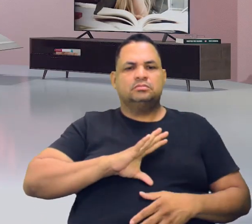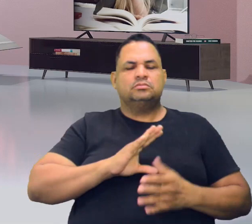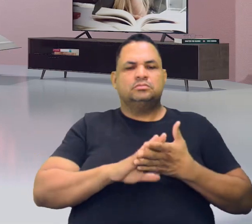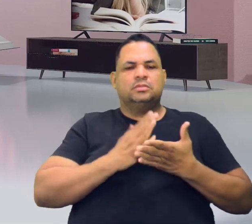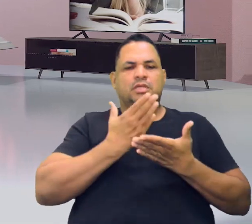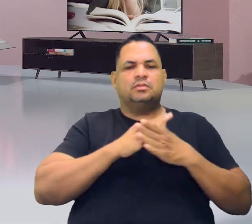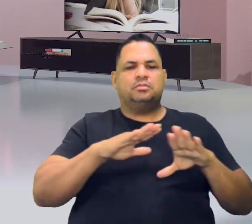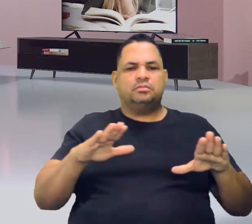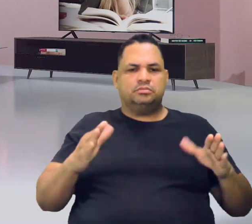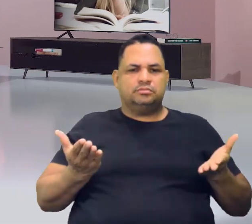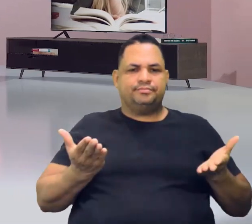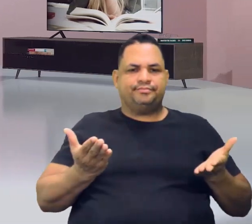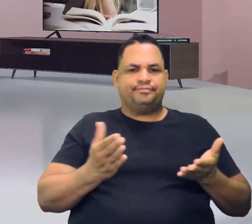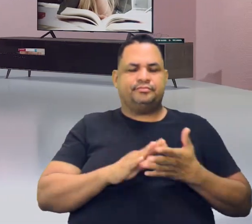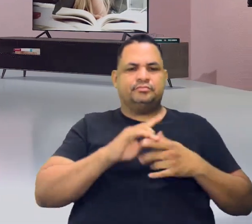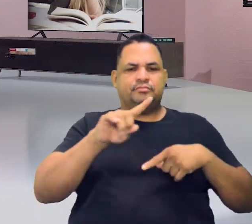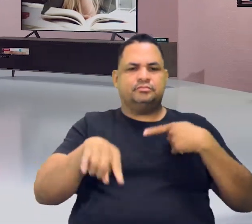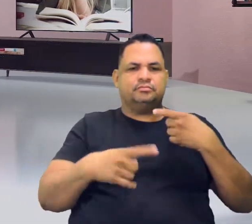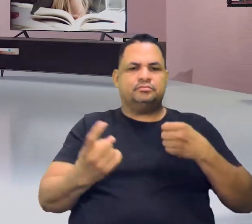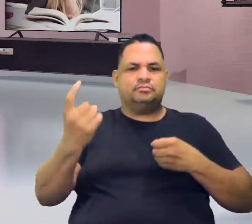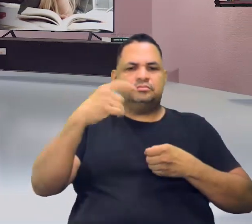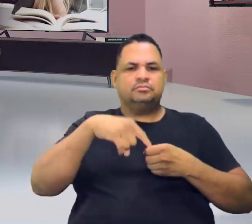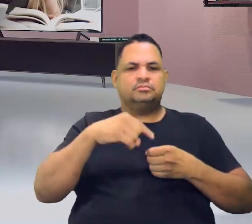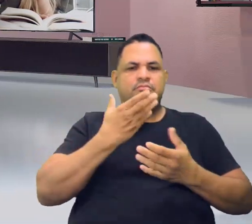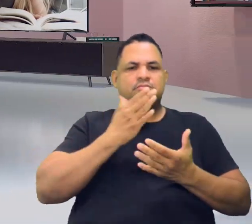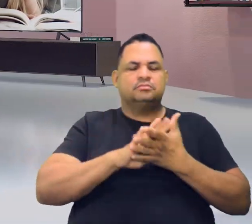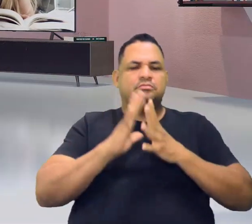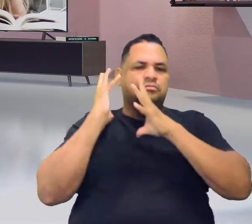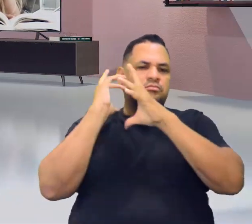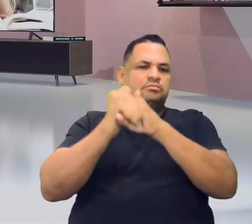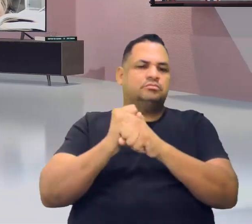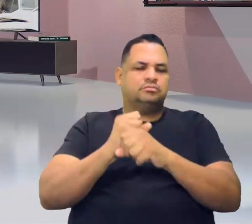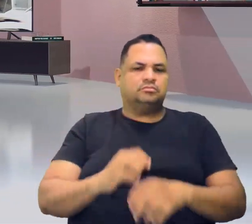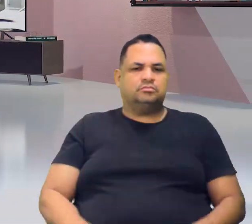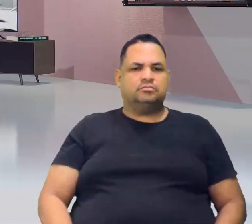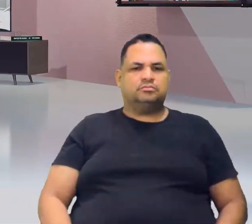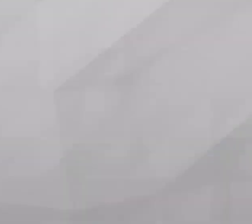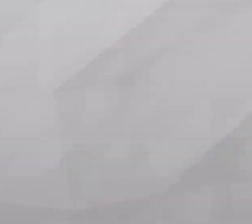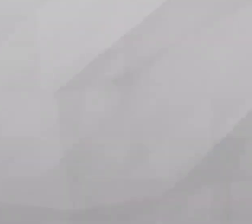a gente termina aqui, né? Daqui a pouco eu retorno para nossa revisão. Até lá!